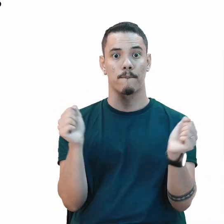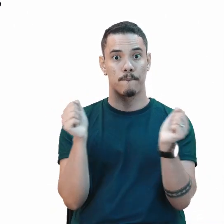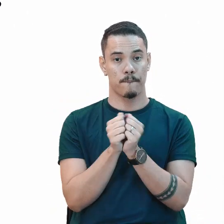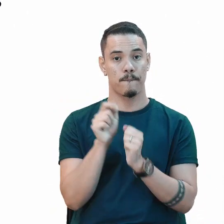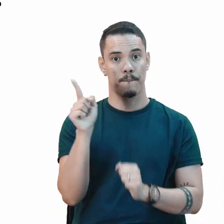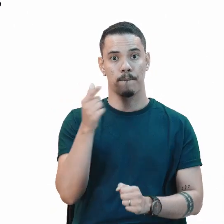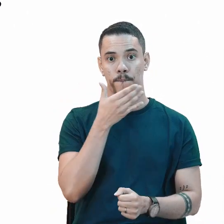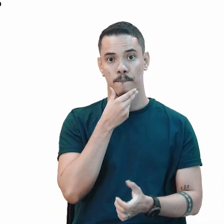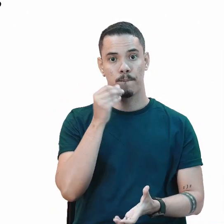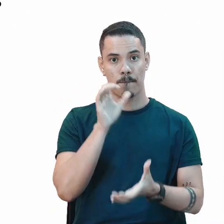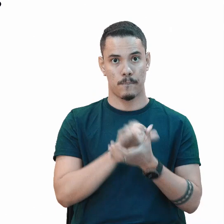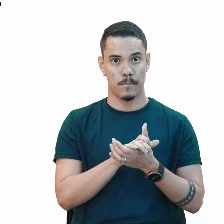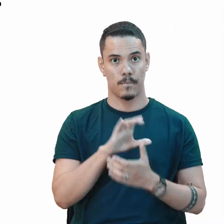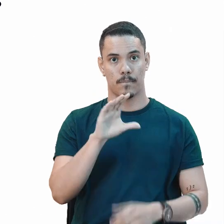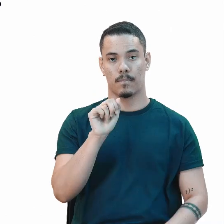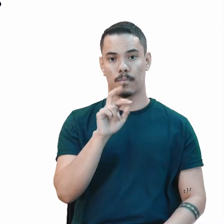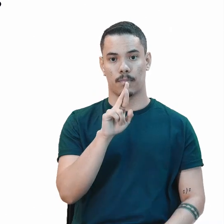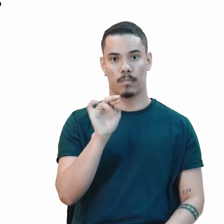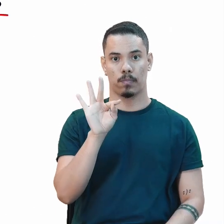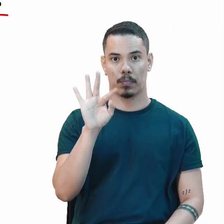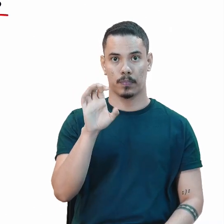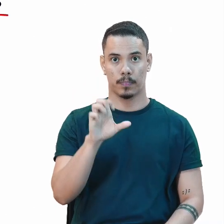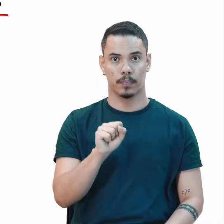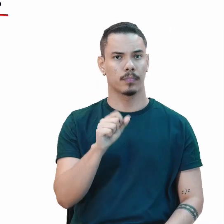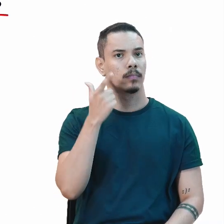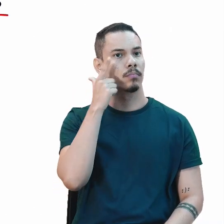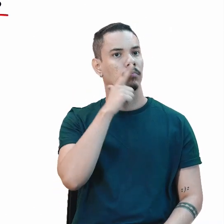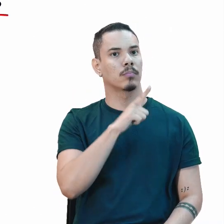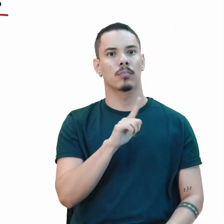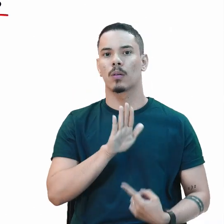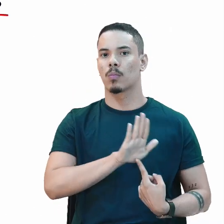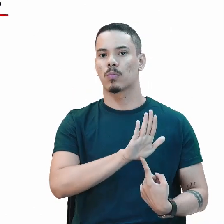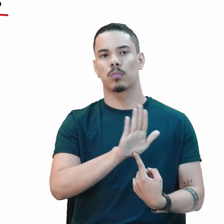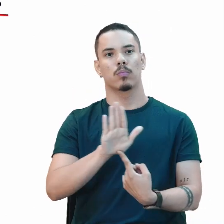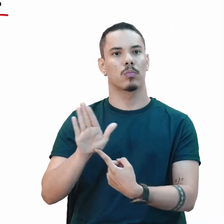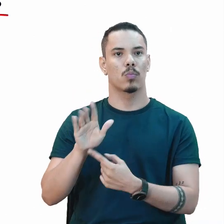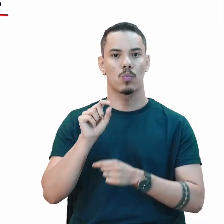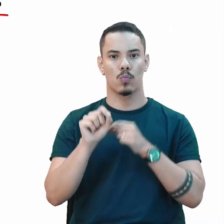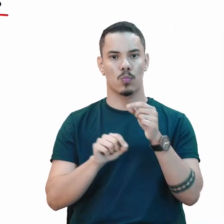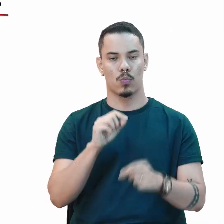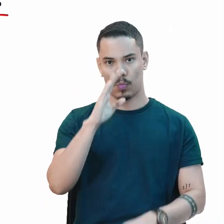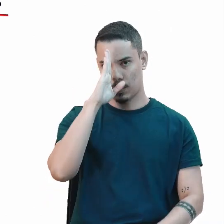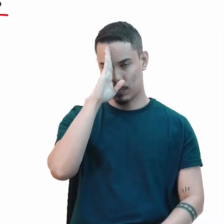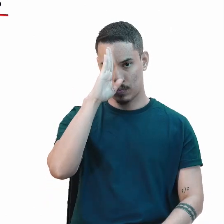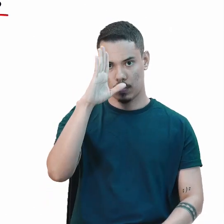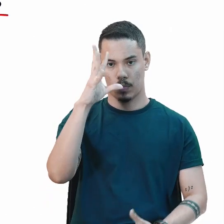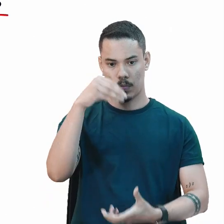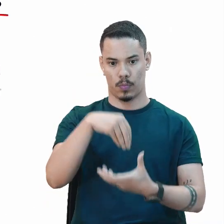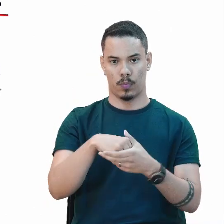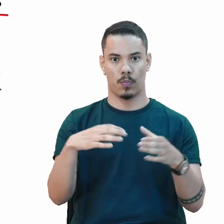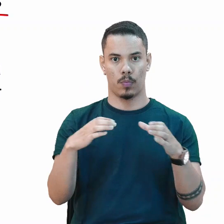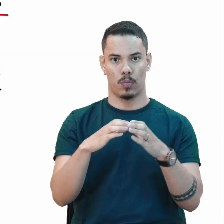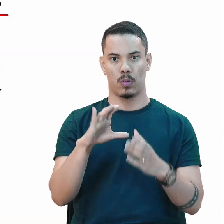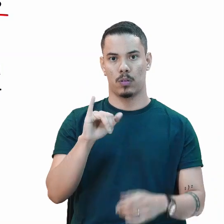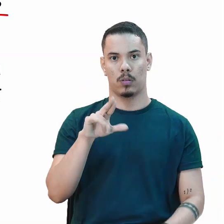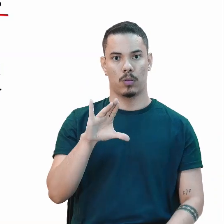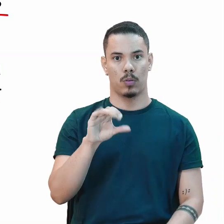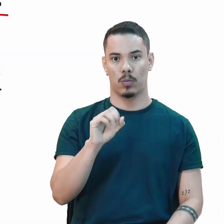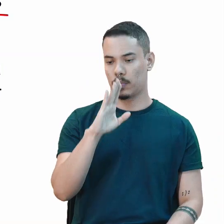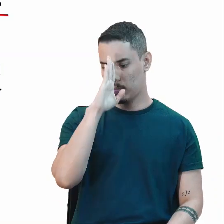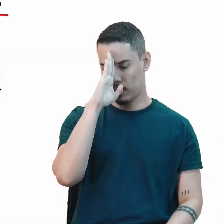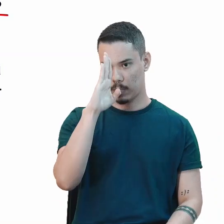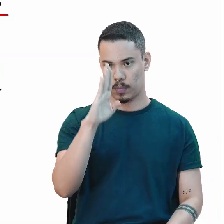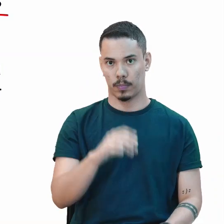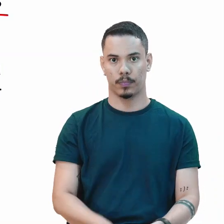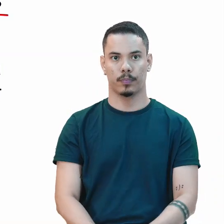ela incorporou publicamente os princípios cínicos fundamentais. E